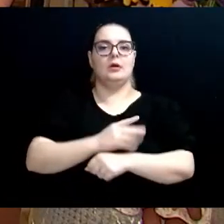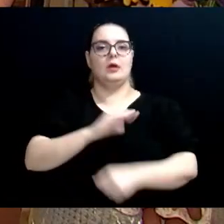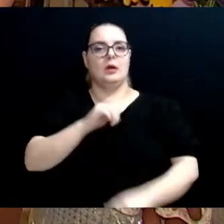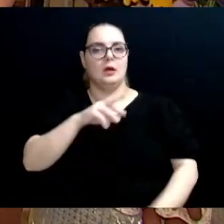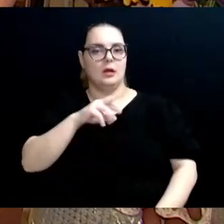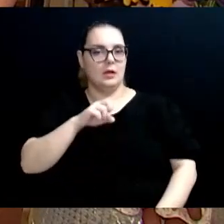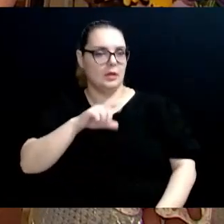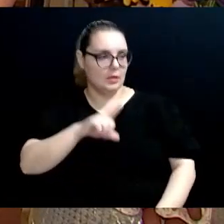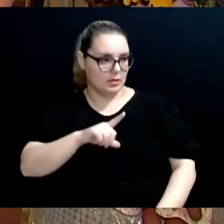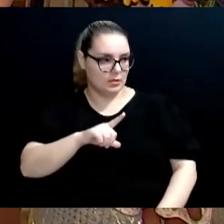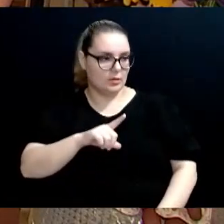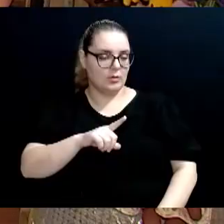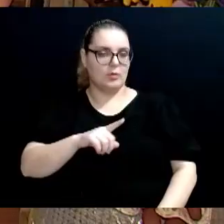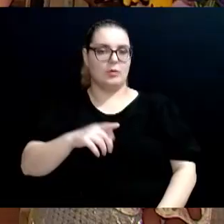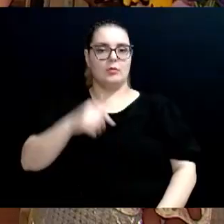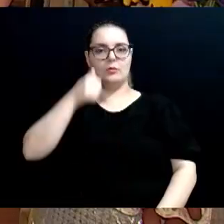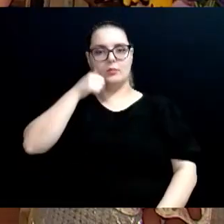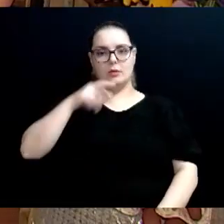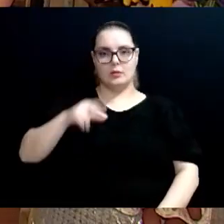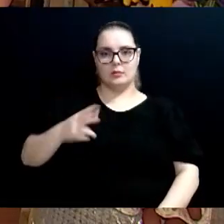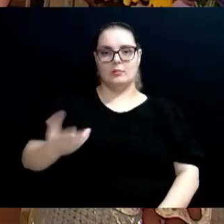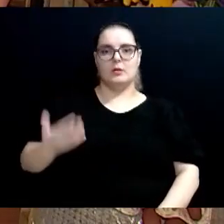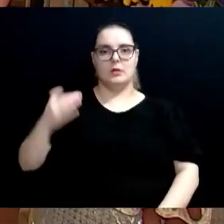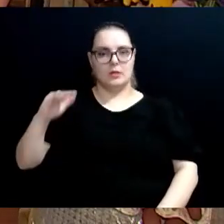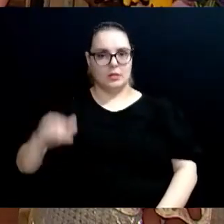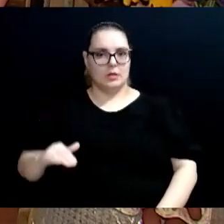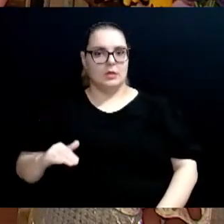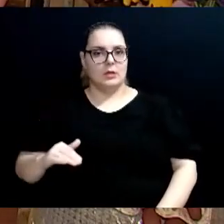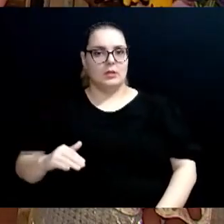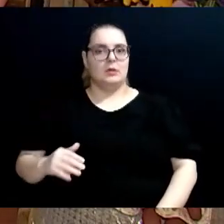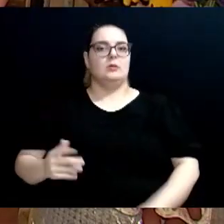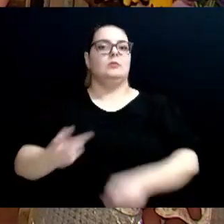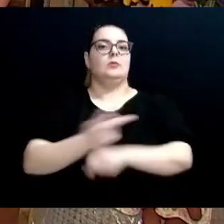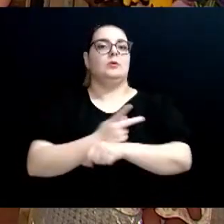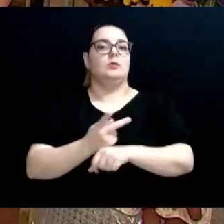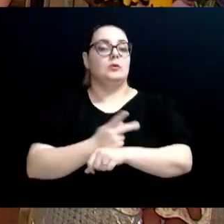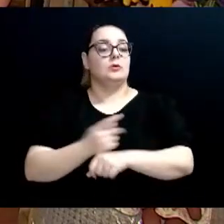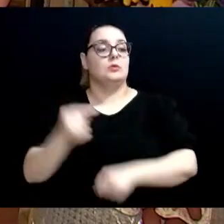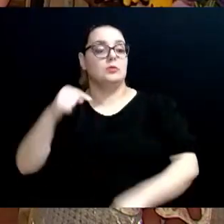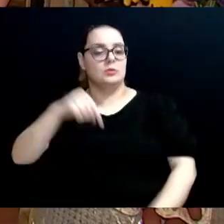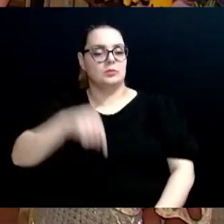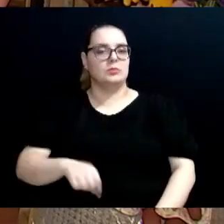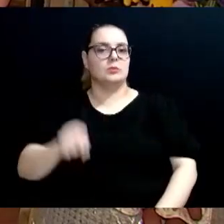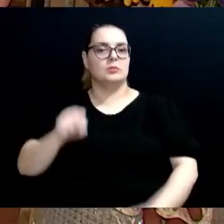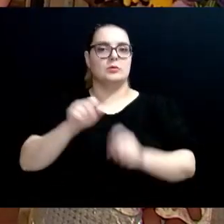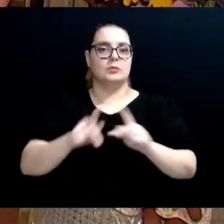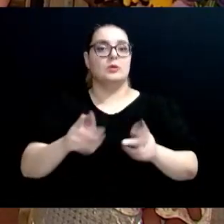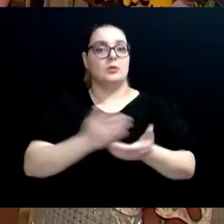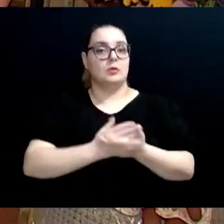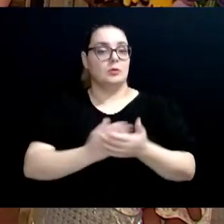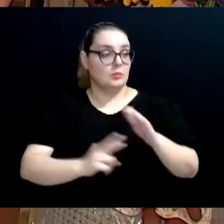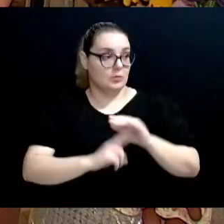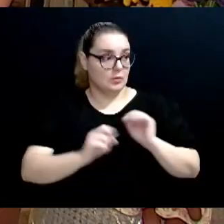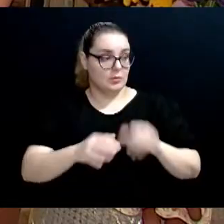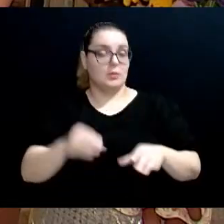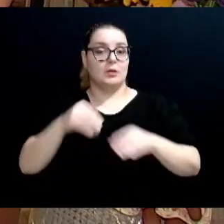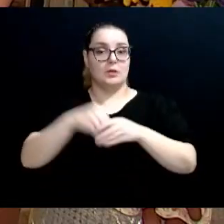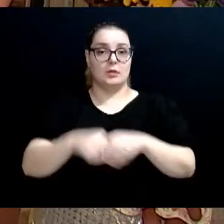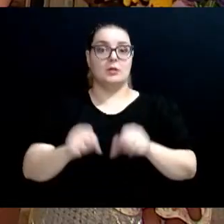gente buscou, a Carol, minha irmã caçula, buscou essa vinda para o